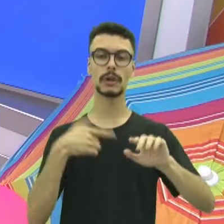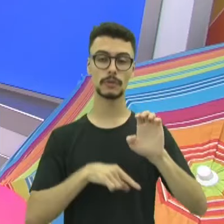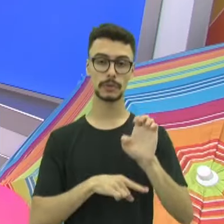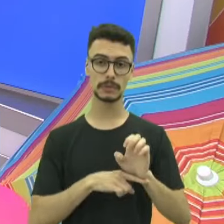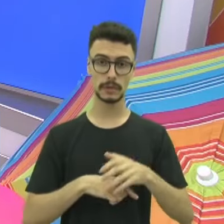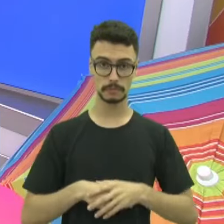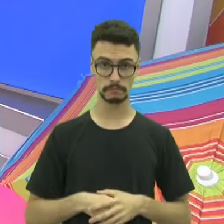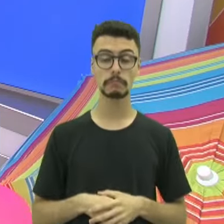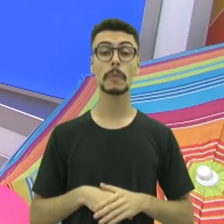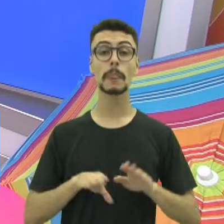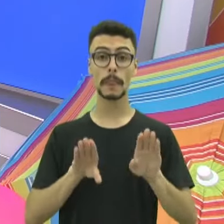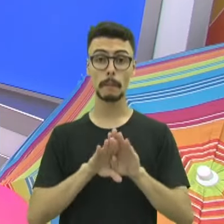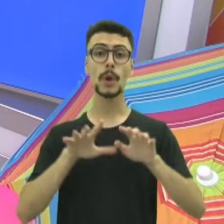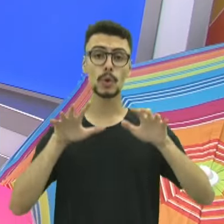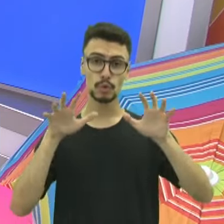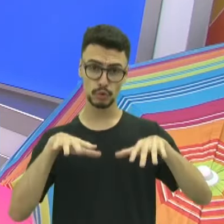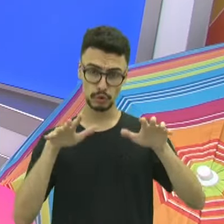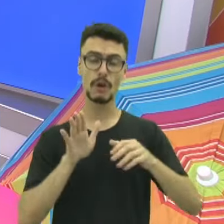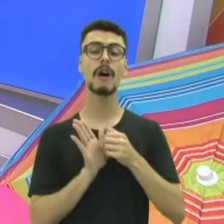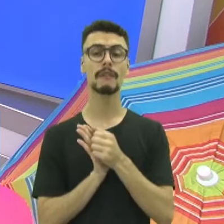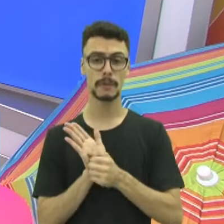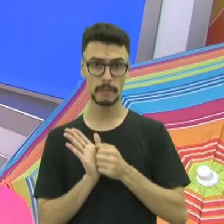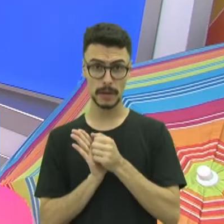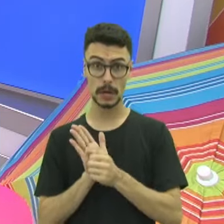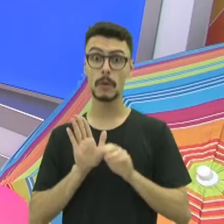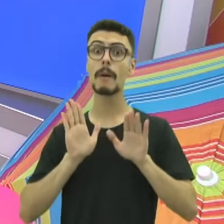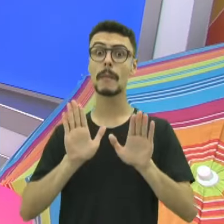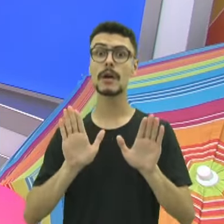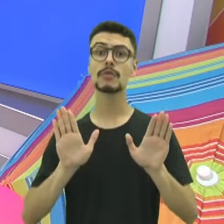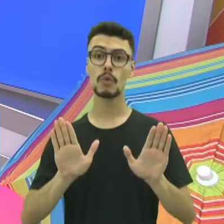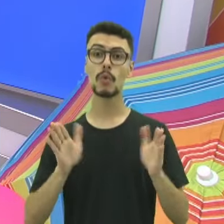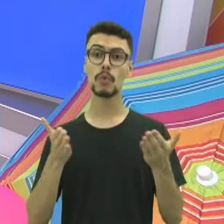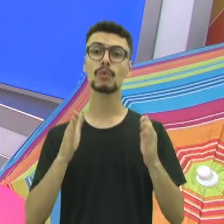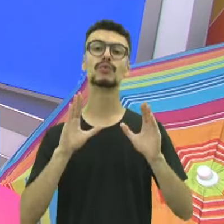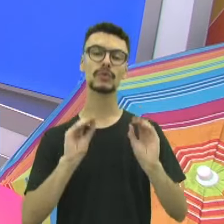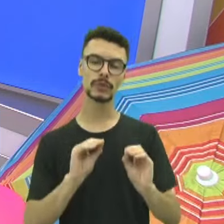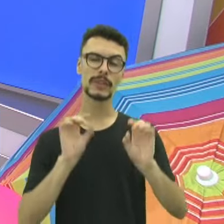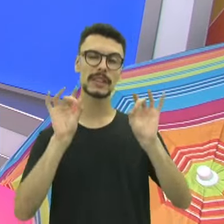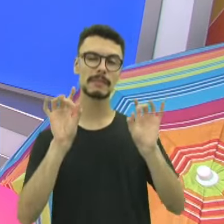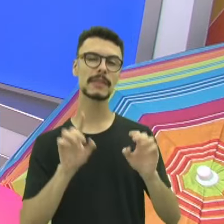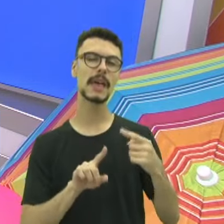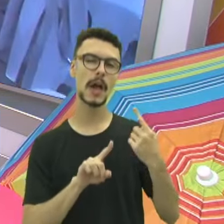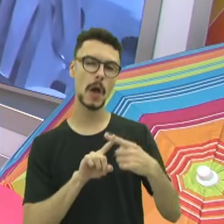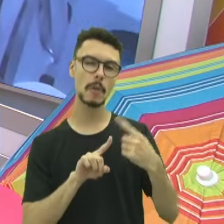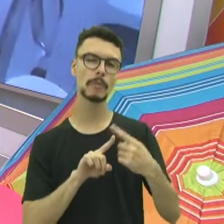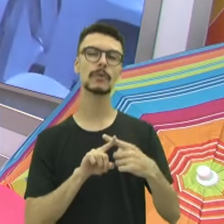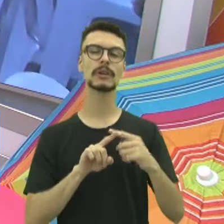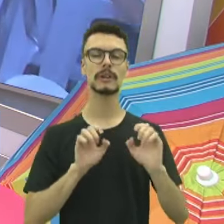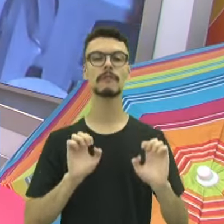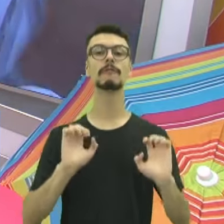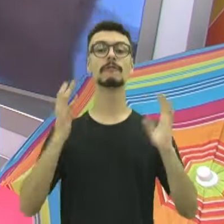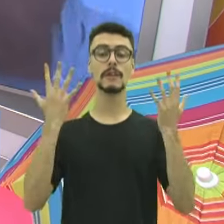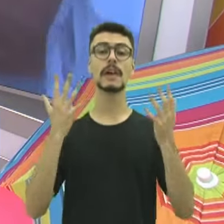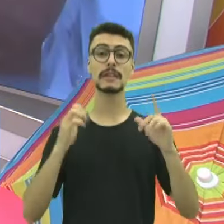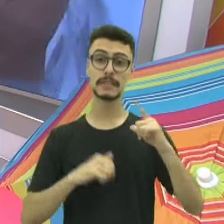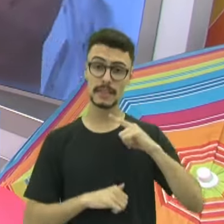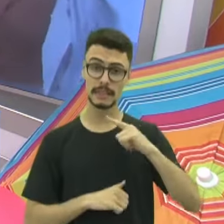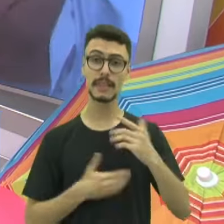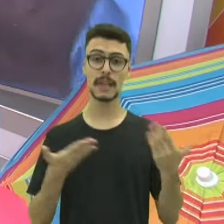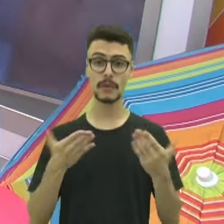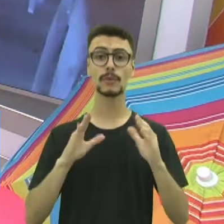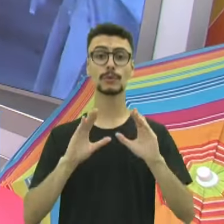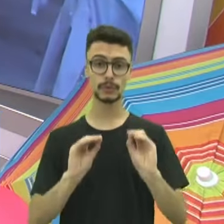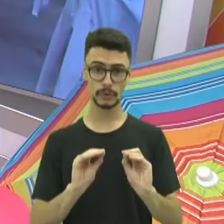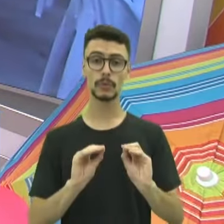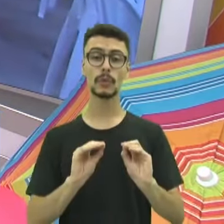Também chove bastante aqui na cidade de Paranaguá, mas hoje é noite especial, porque tem festa do marisco e do caranguejo aqui na cidade Mãe do Paraná.